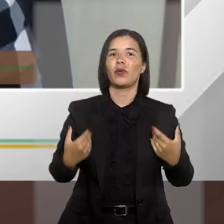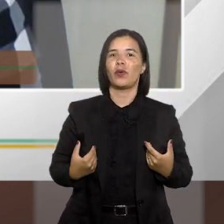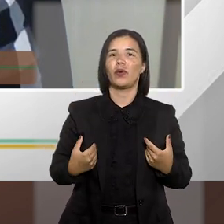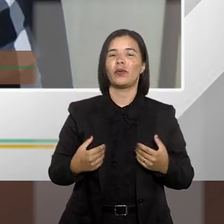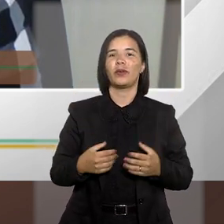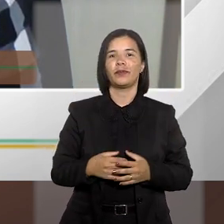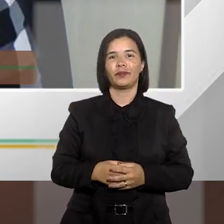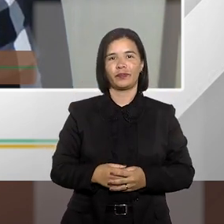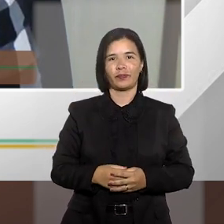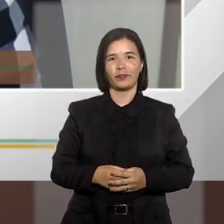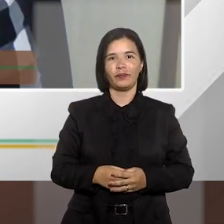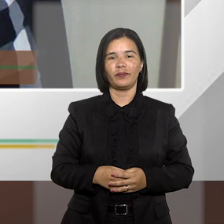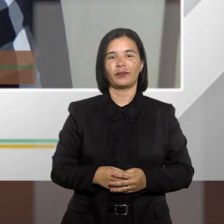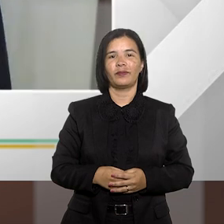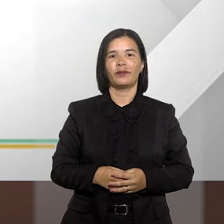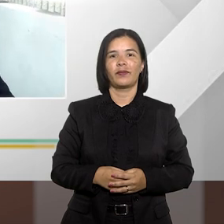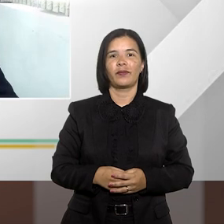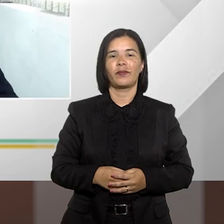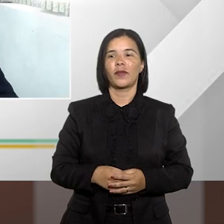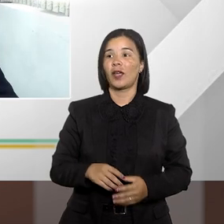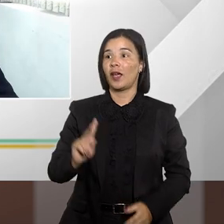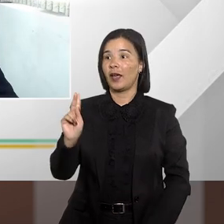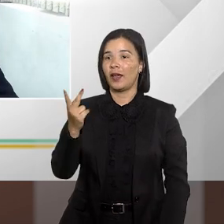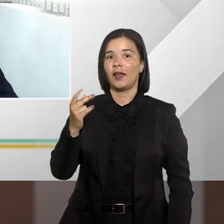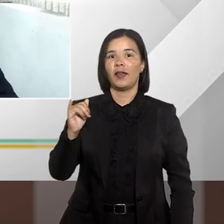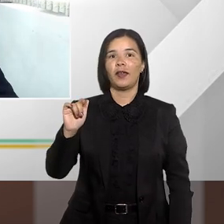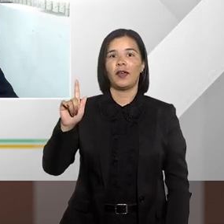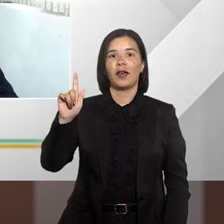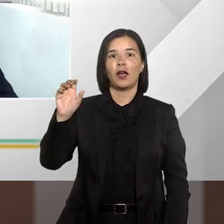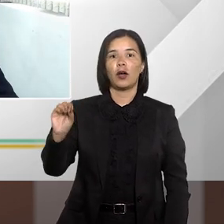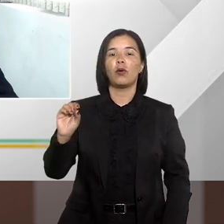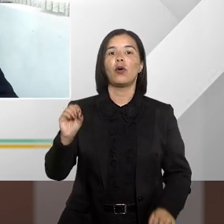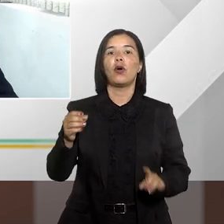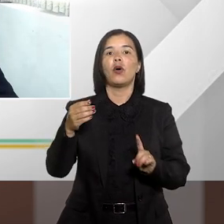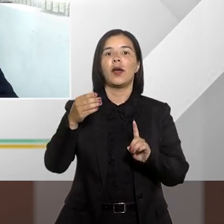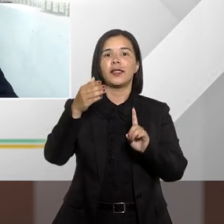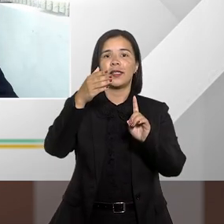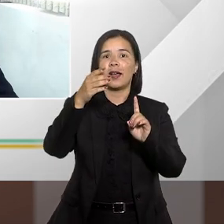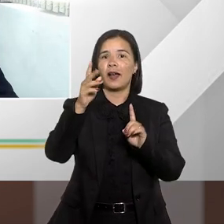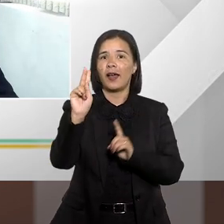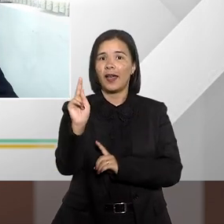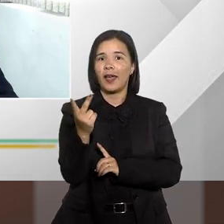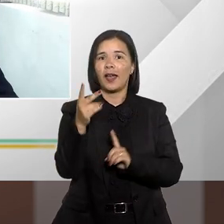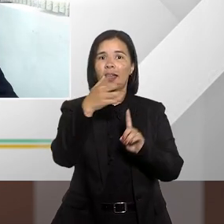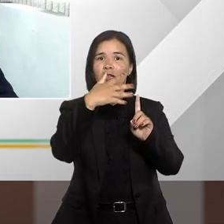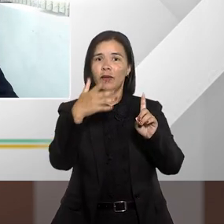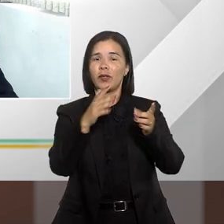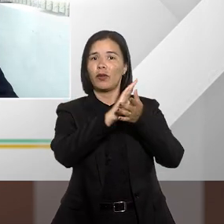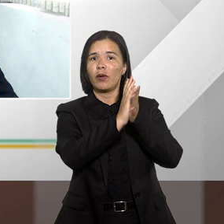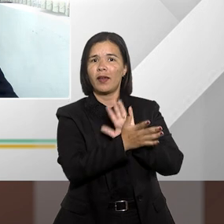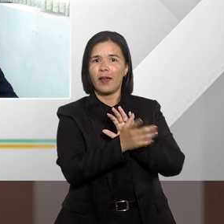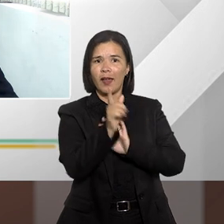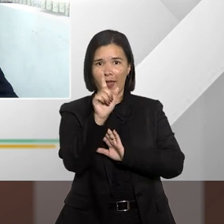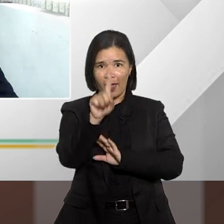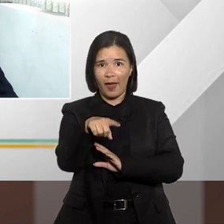identidades. Iago, e essa chamada LGBTI-fobia é considerada crime?